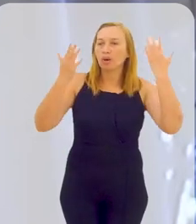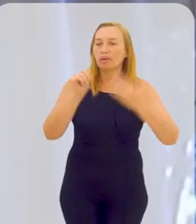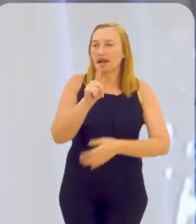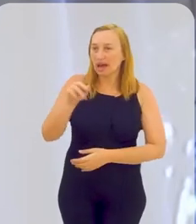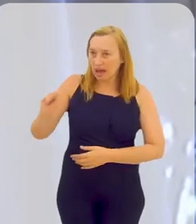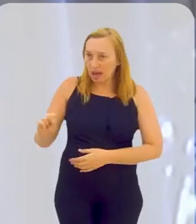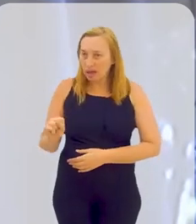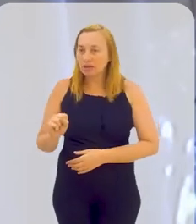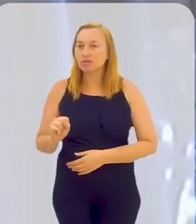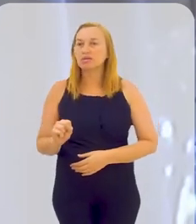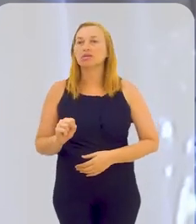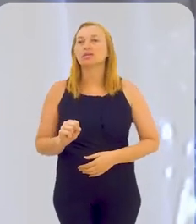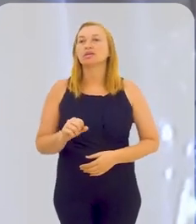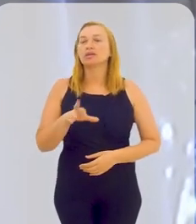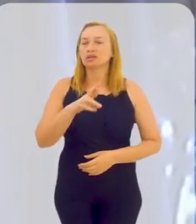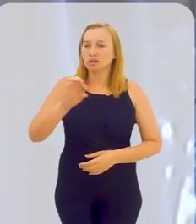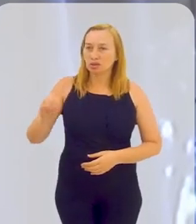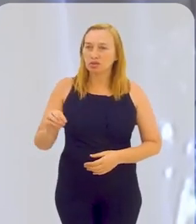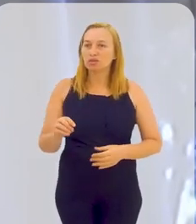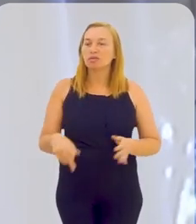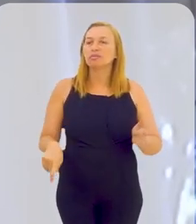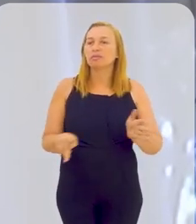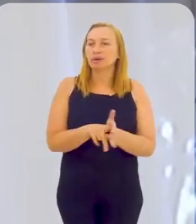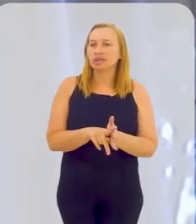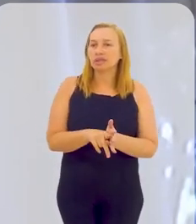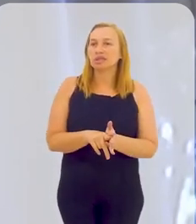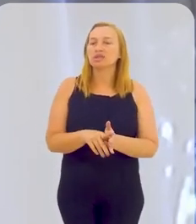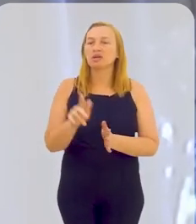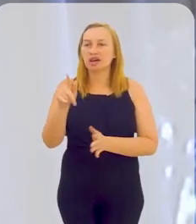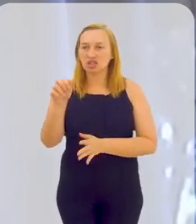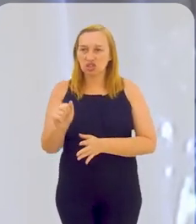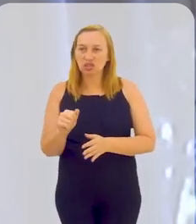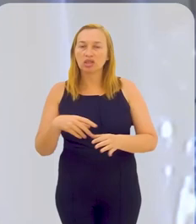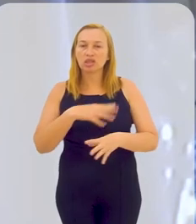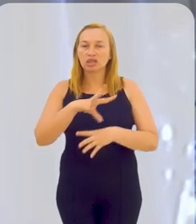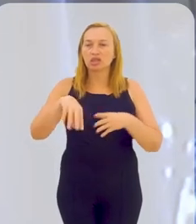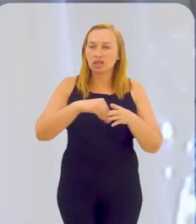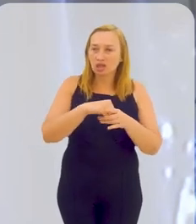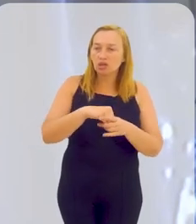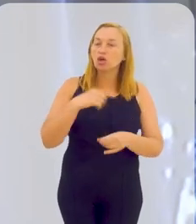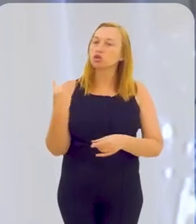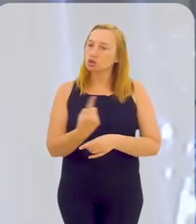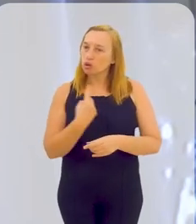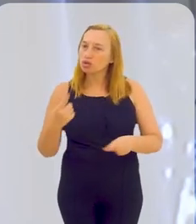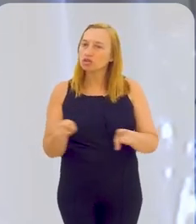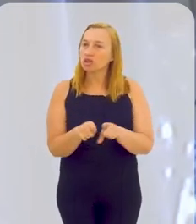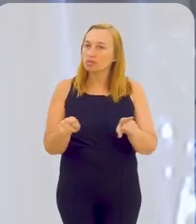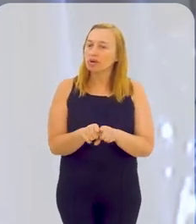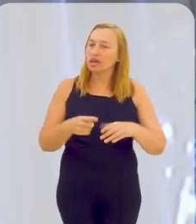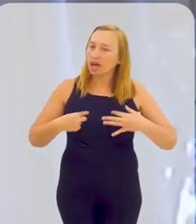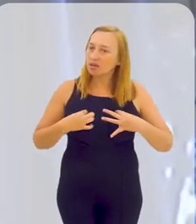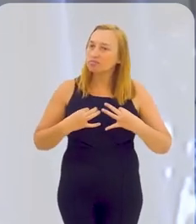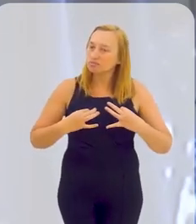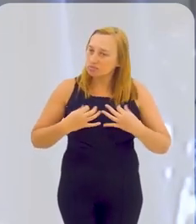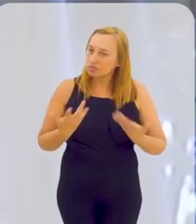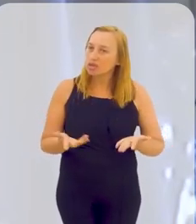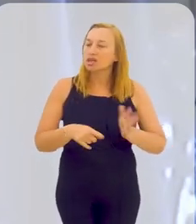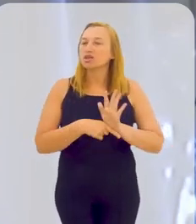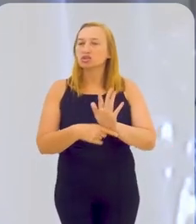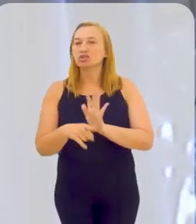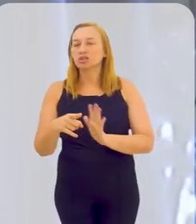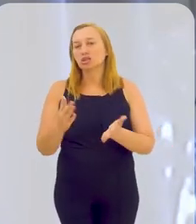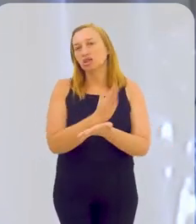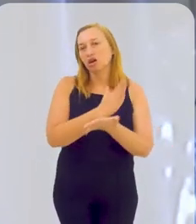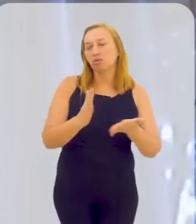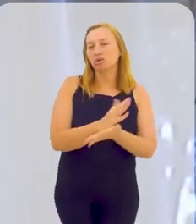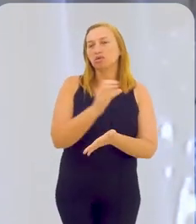organizou pela ABES, né, o Sanea Rio, ele fez parte da agenda e, dentro do possível, nós estamos também aí contribuindo em algumas